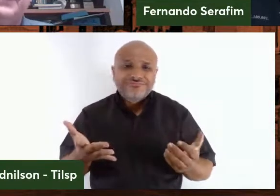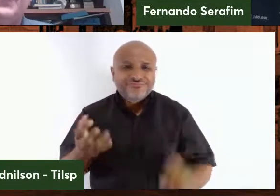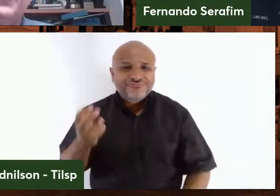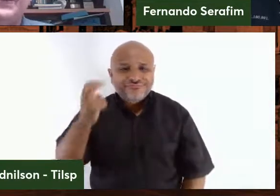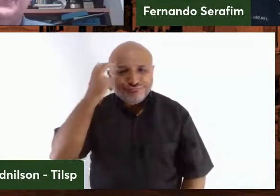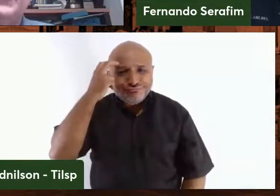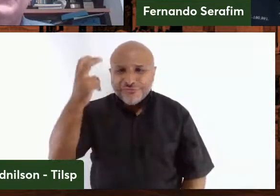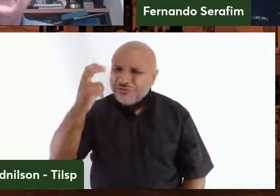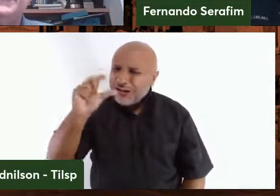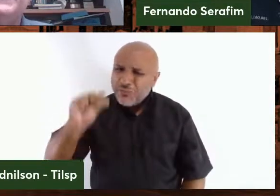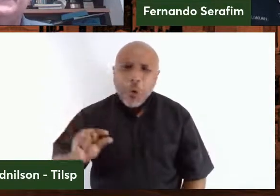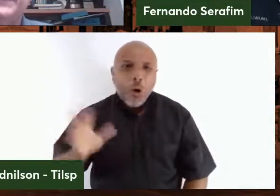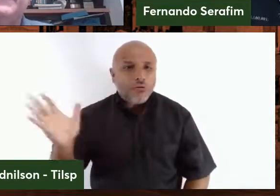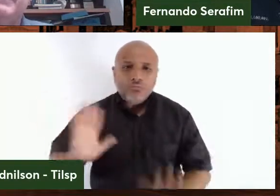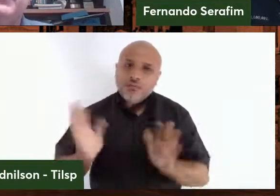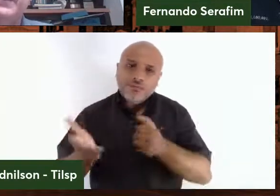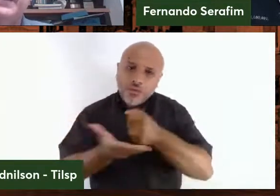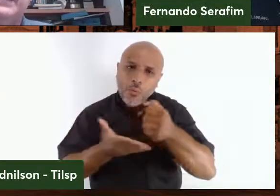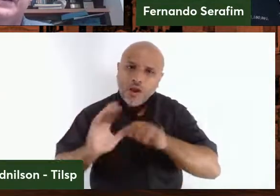para dizer o mínimo.